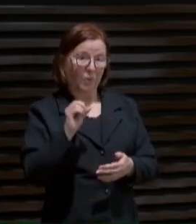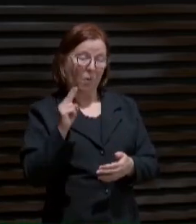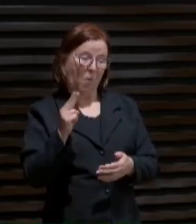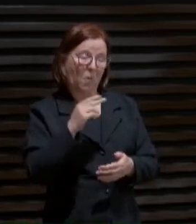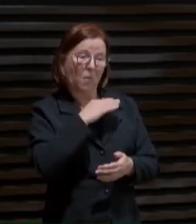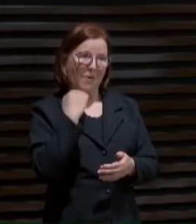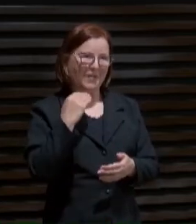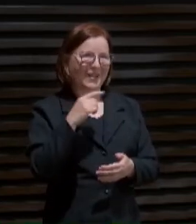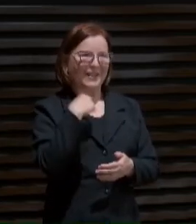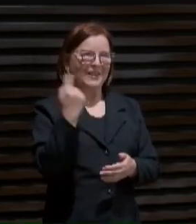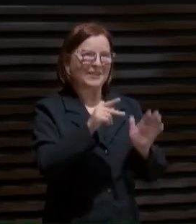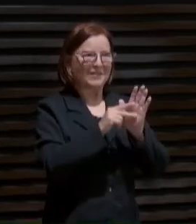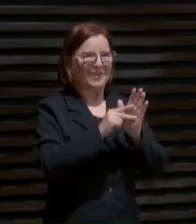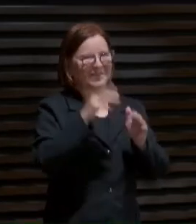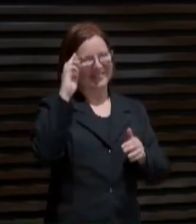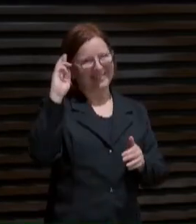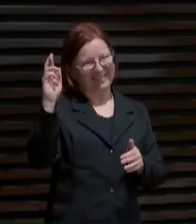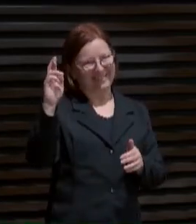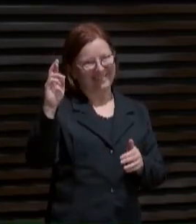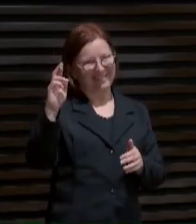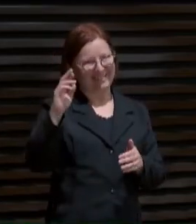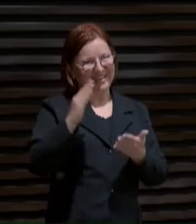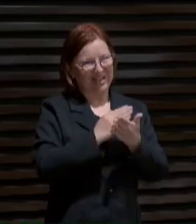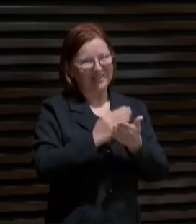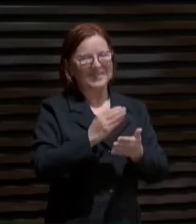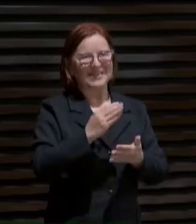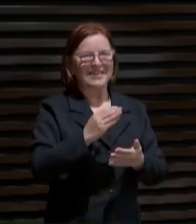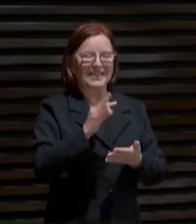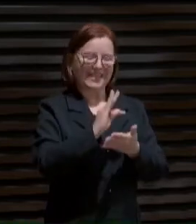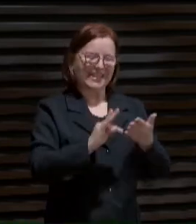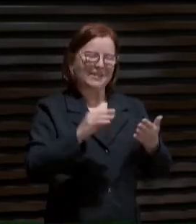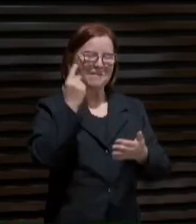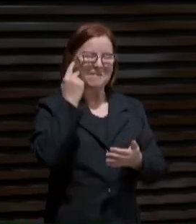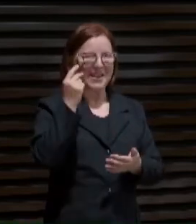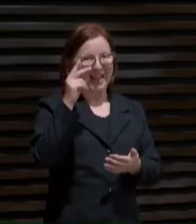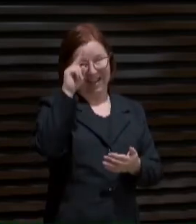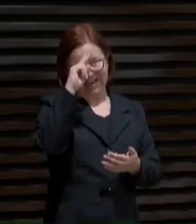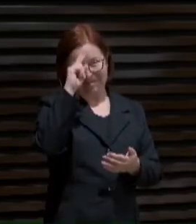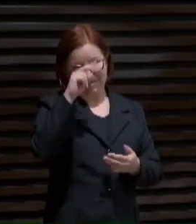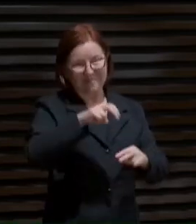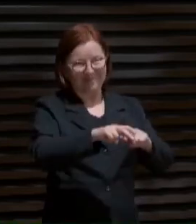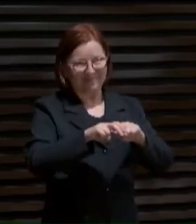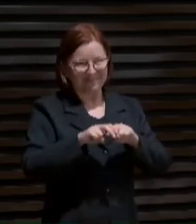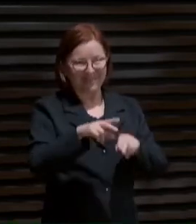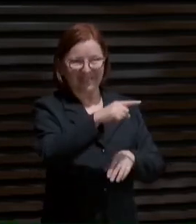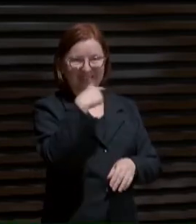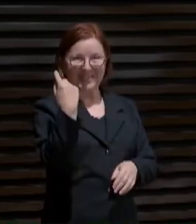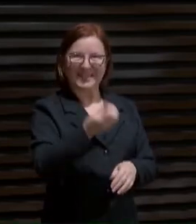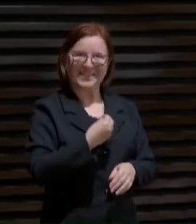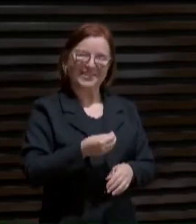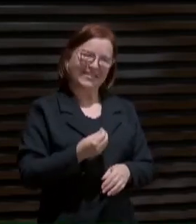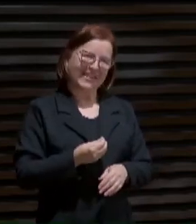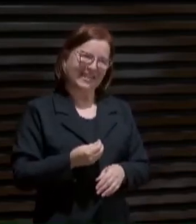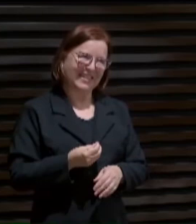do Senhor apenas alguns textos para nos lembrar que a razão da nossa existência